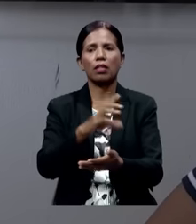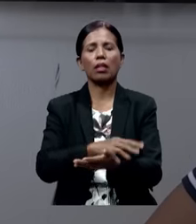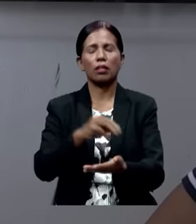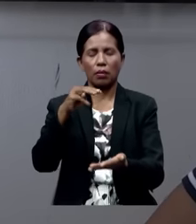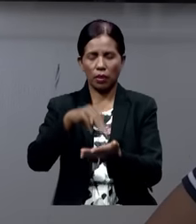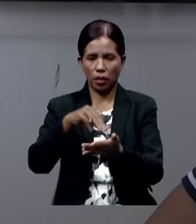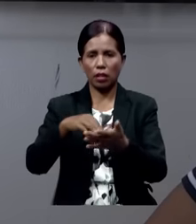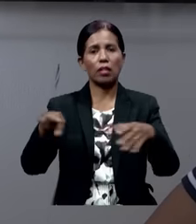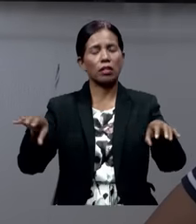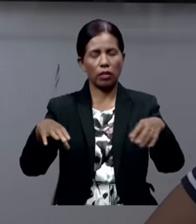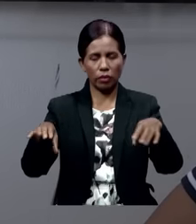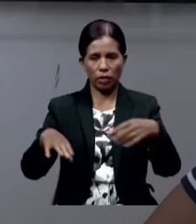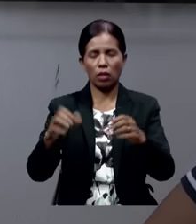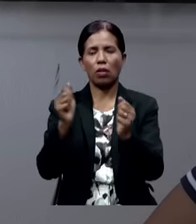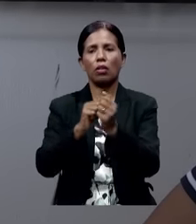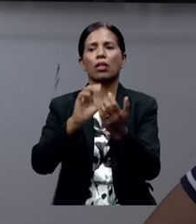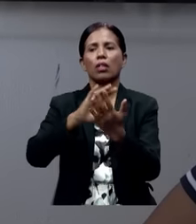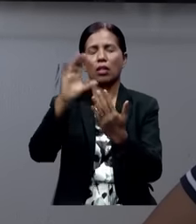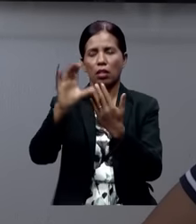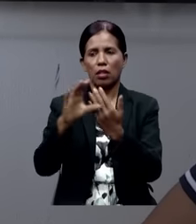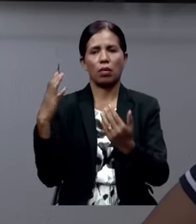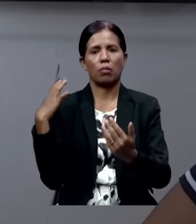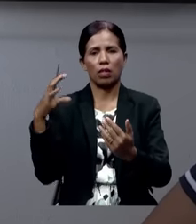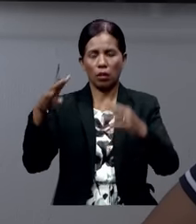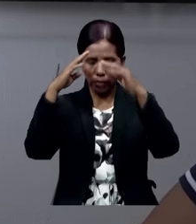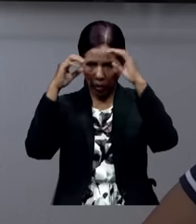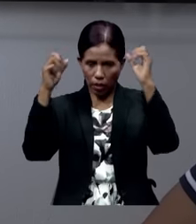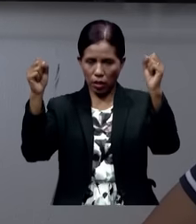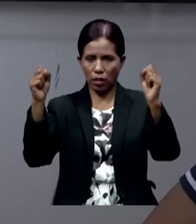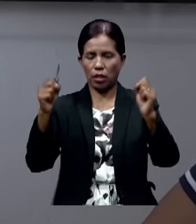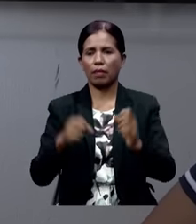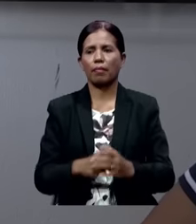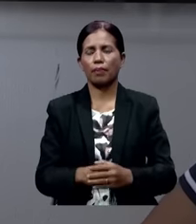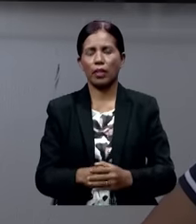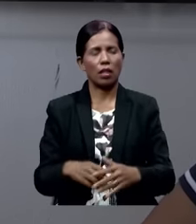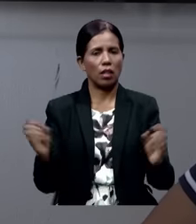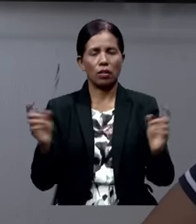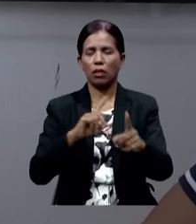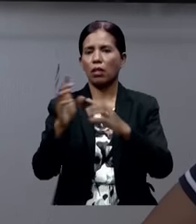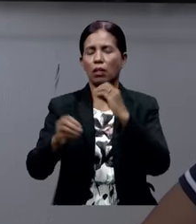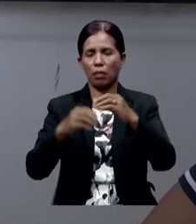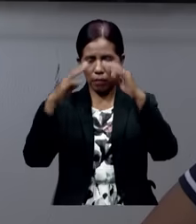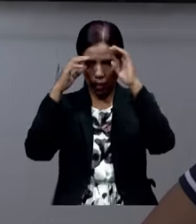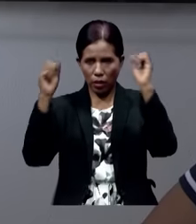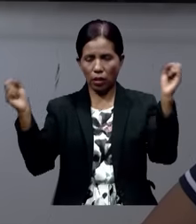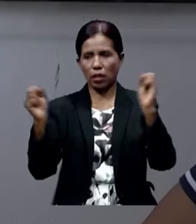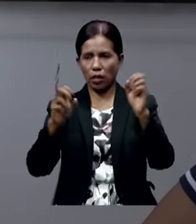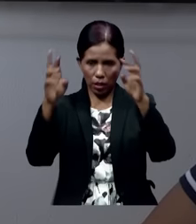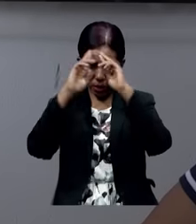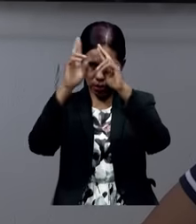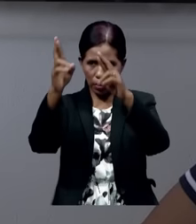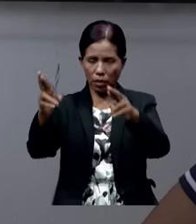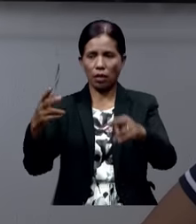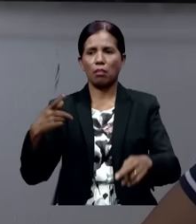de trabalho, nem rol, nem calendário, nem competência do presidente da República. Nem lá significa que o presidente da República la respeita